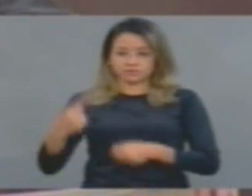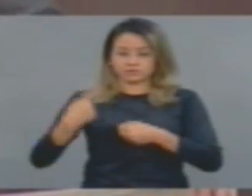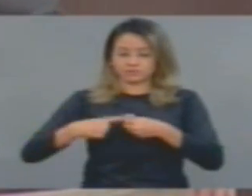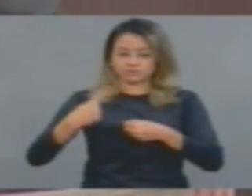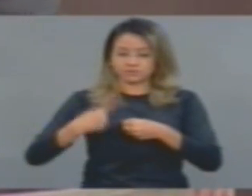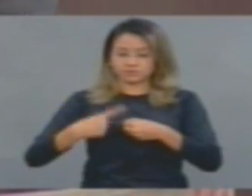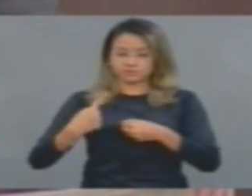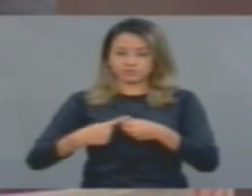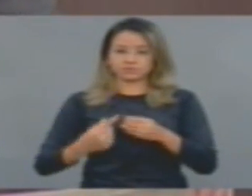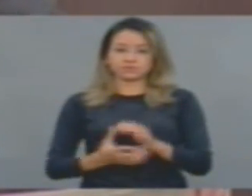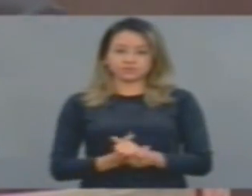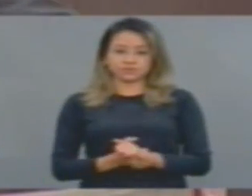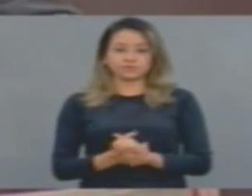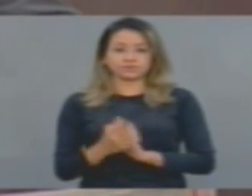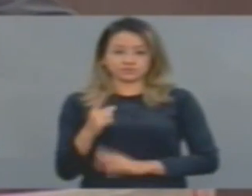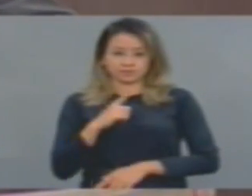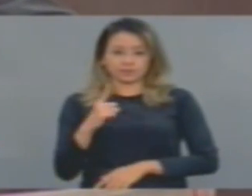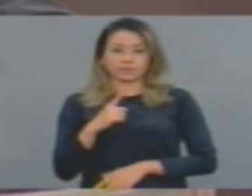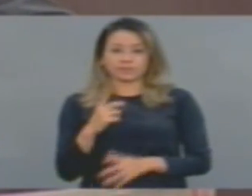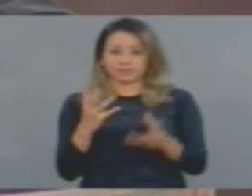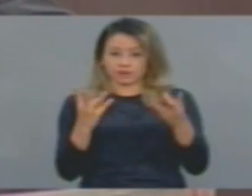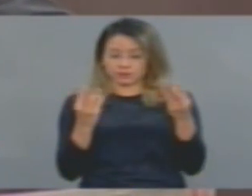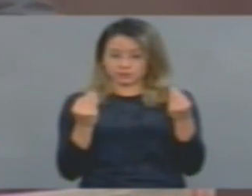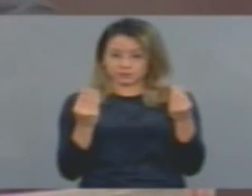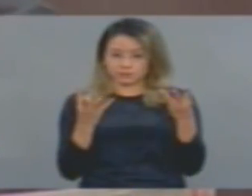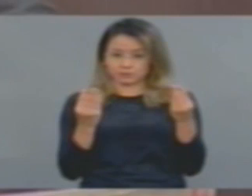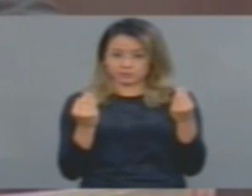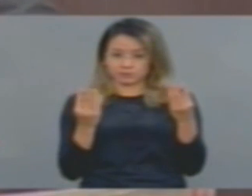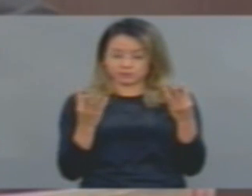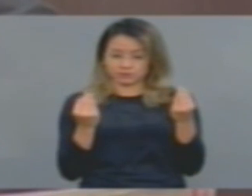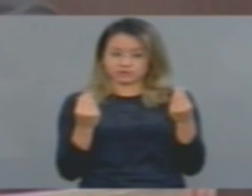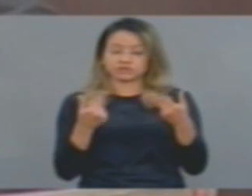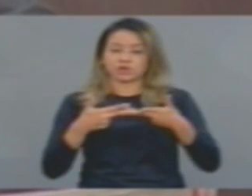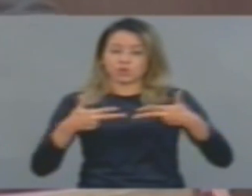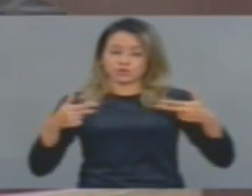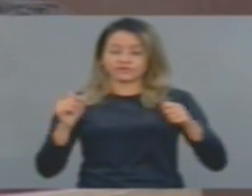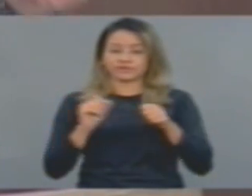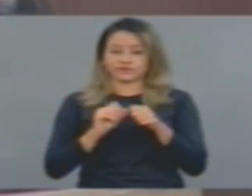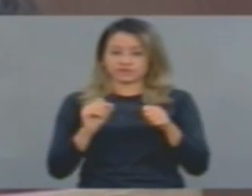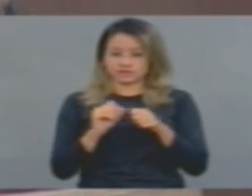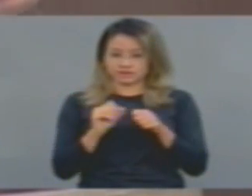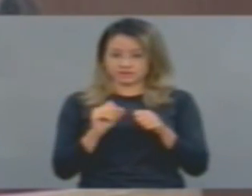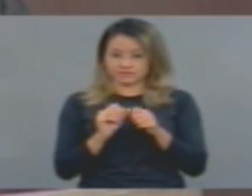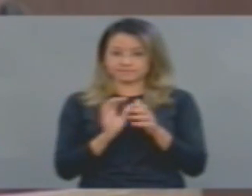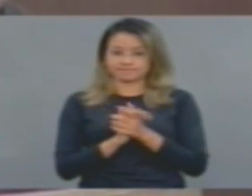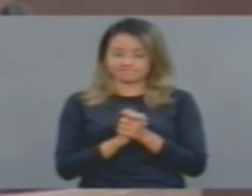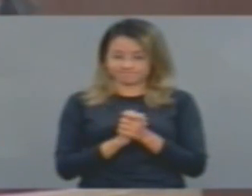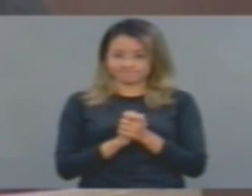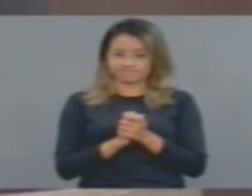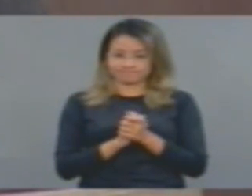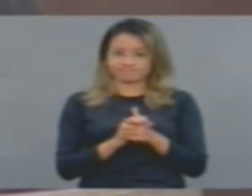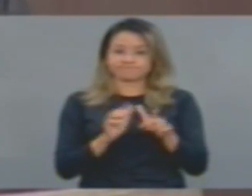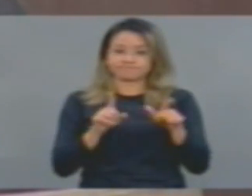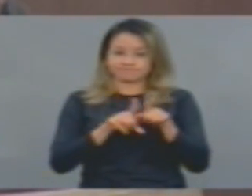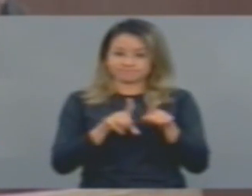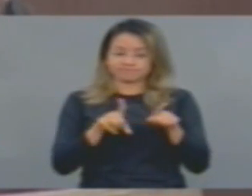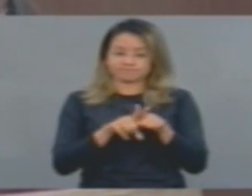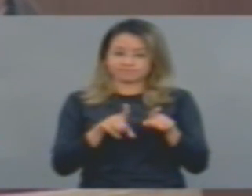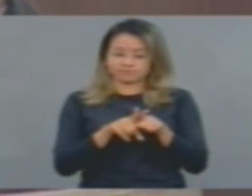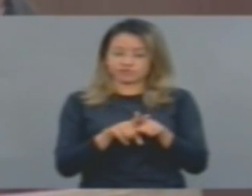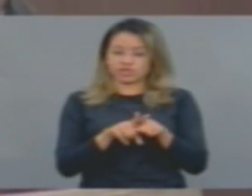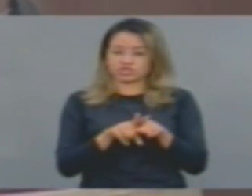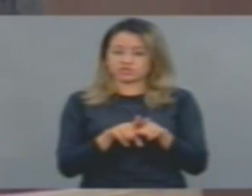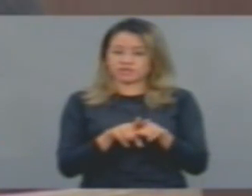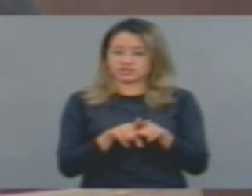municipais têm muito a cumprir, sobretudo aqueles que